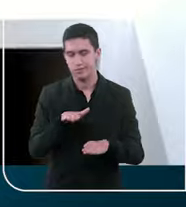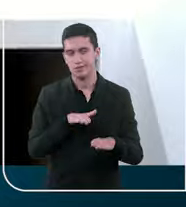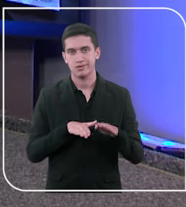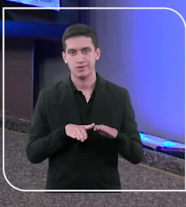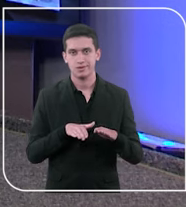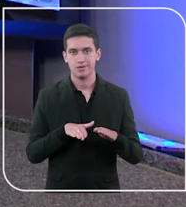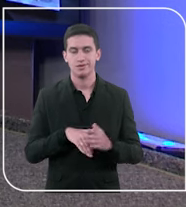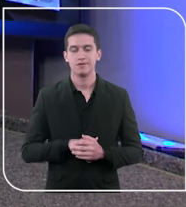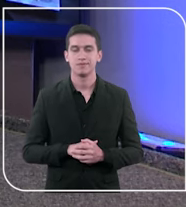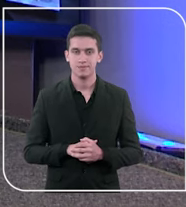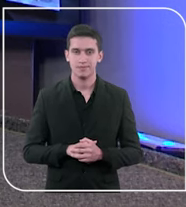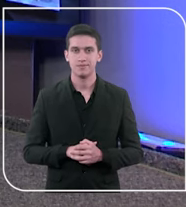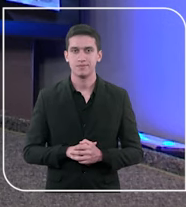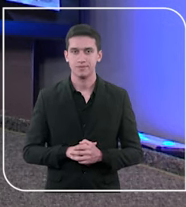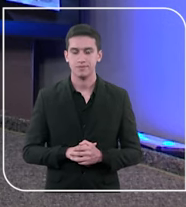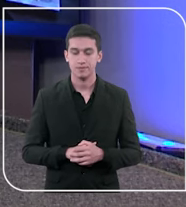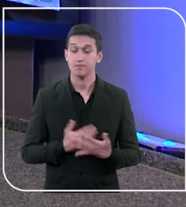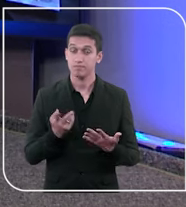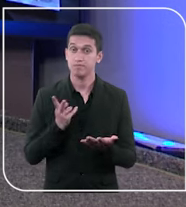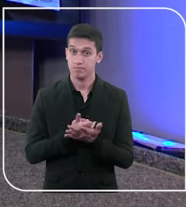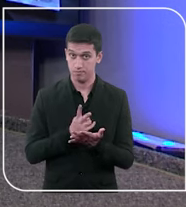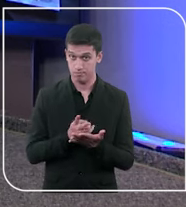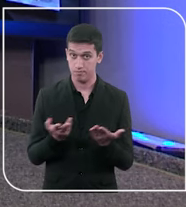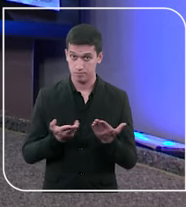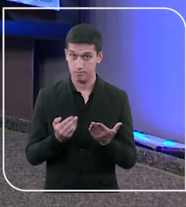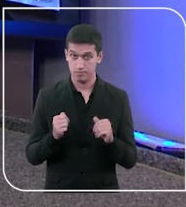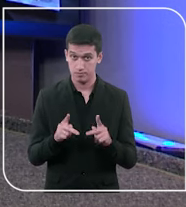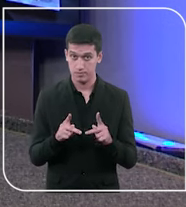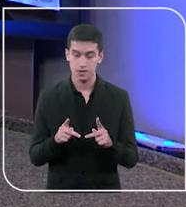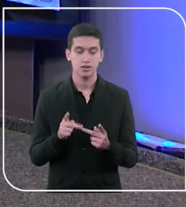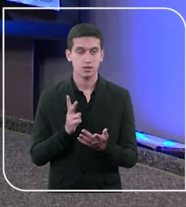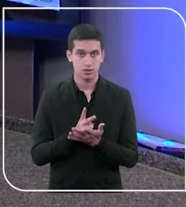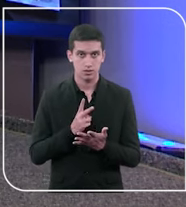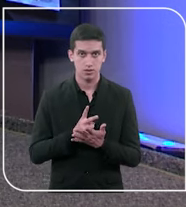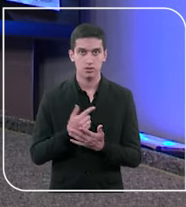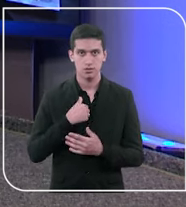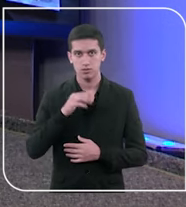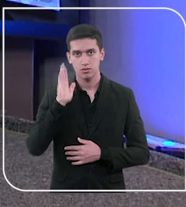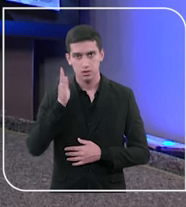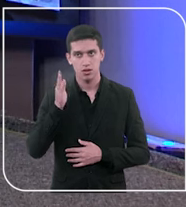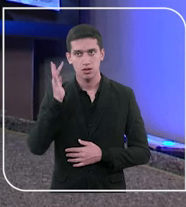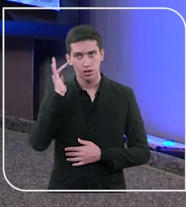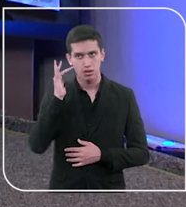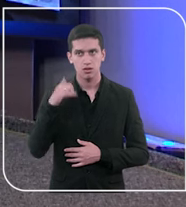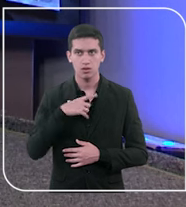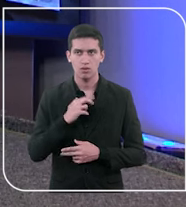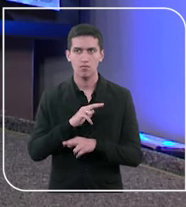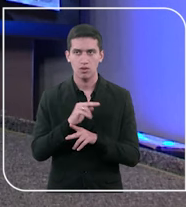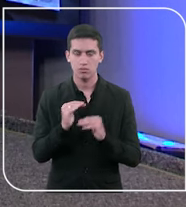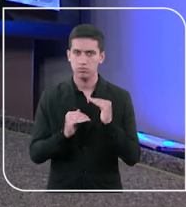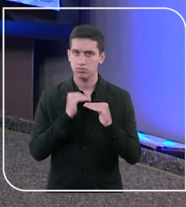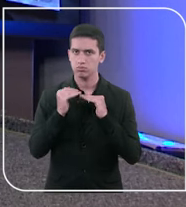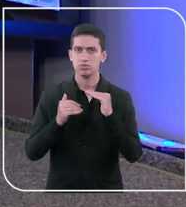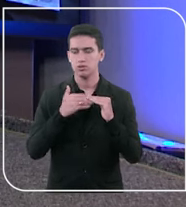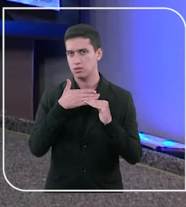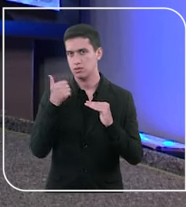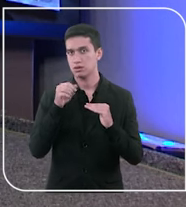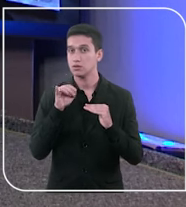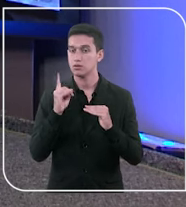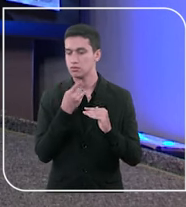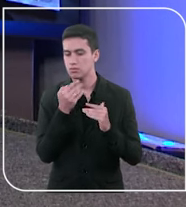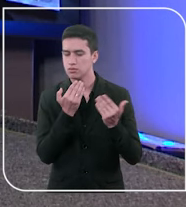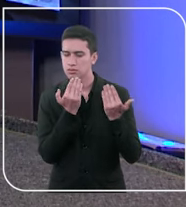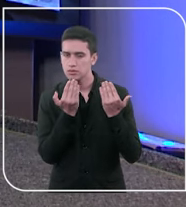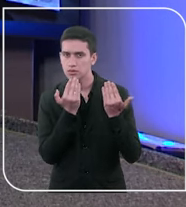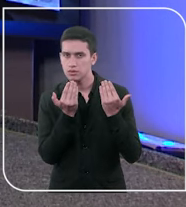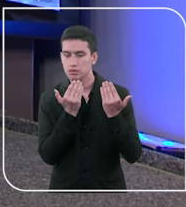trás. Verdade, Maia. E vamos seguindo, né? Vamos seguindo mesmo assim. Eu acho que já houve bastante evolução,